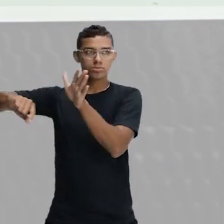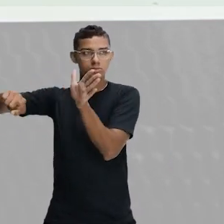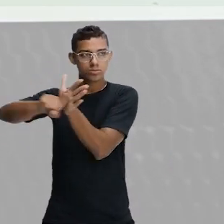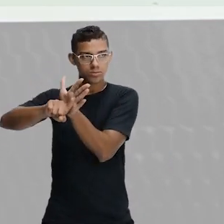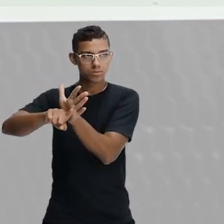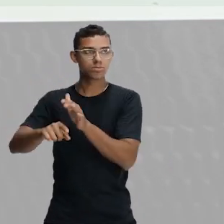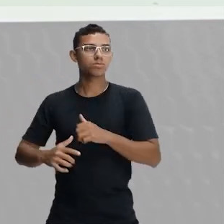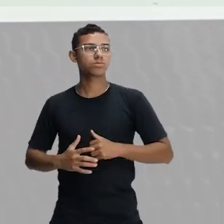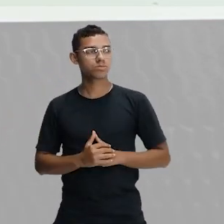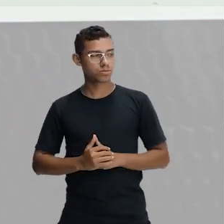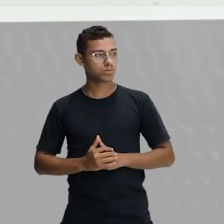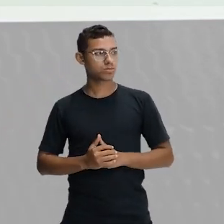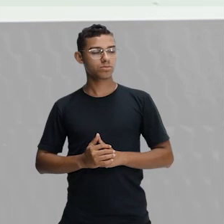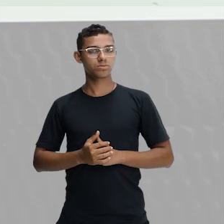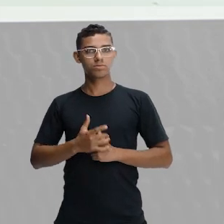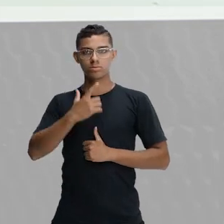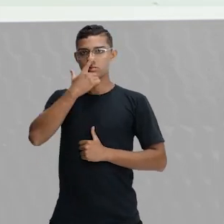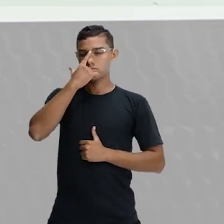Então,